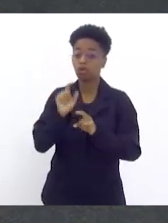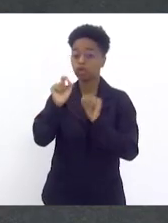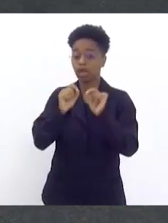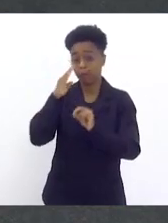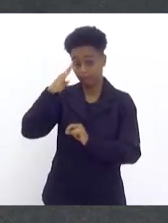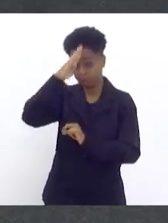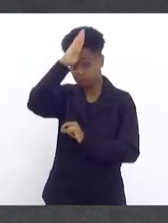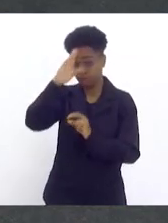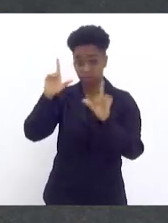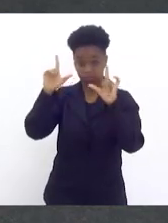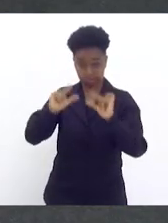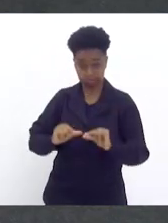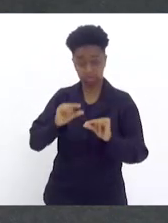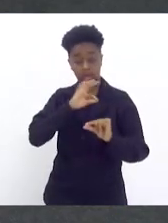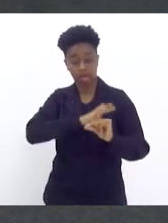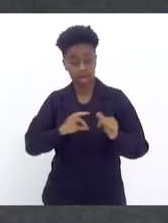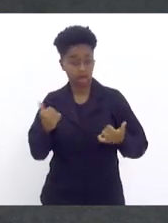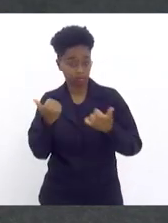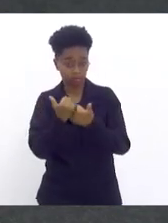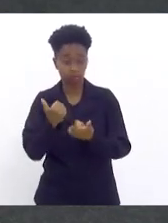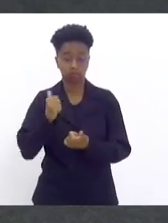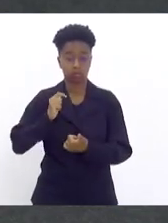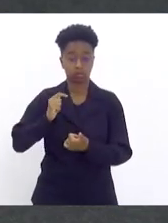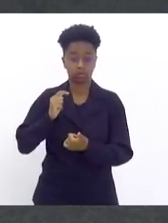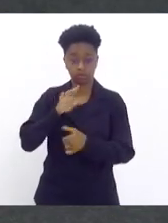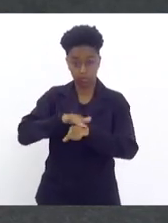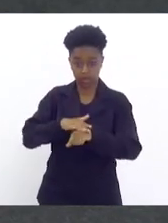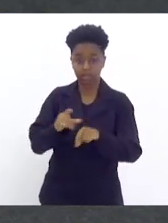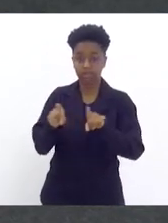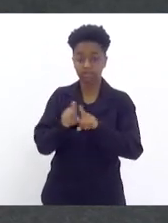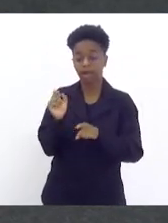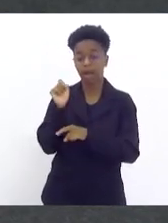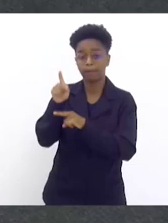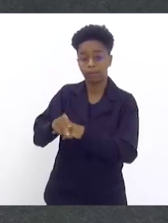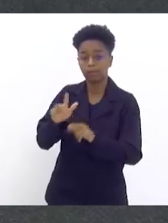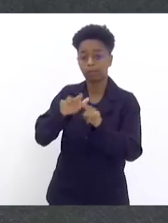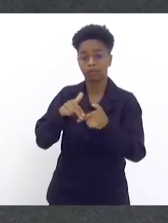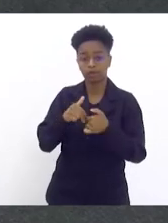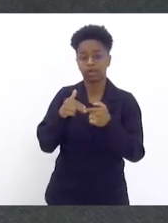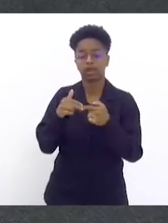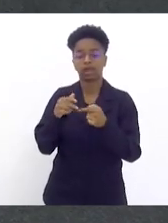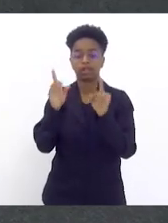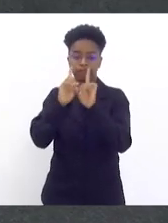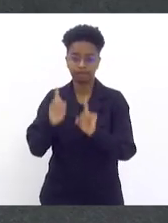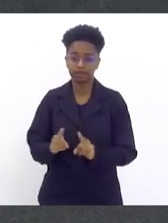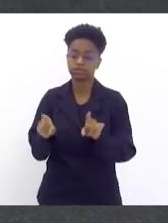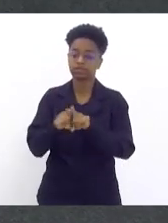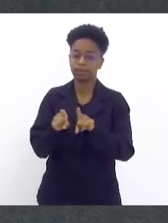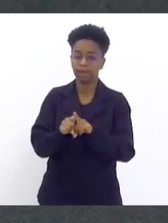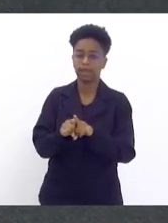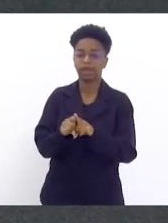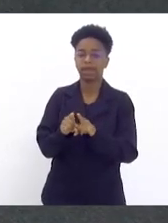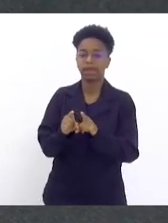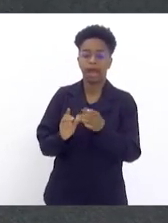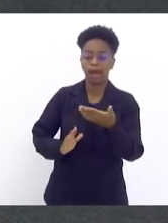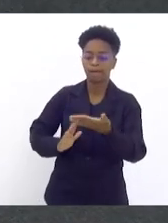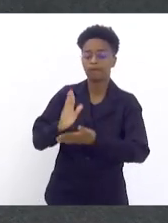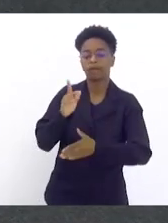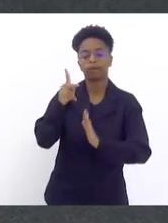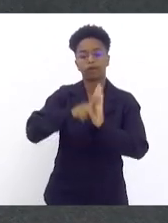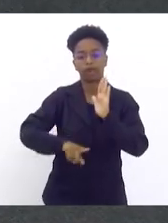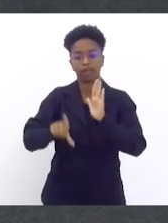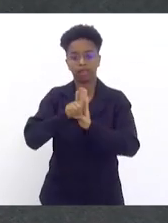reduziu o auxílio-doença e aposentadoria por invalidez emenda em constitucional que institui a reforma da presidência e sancionou o projeto de lei